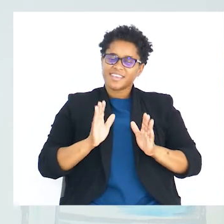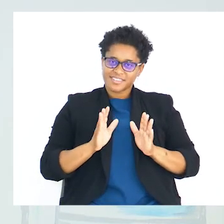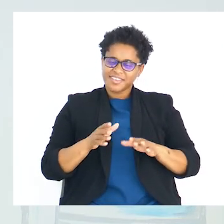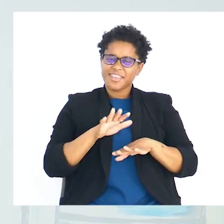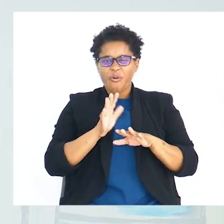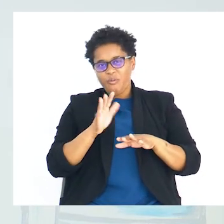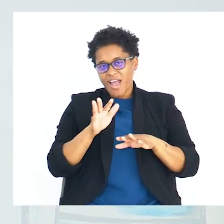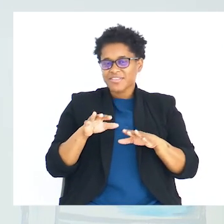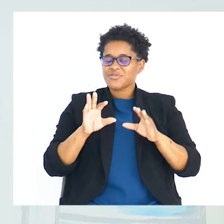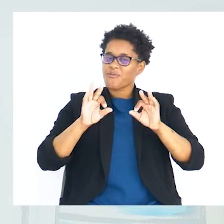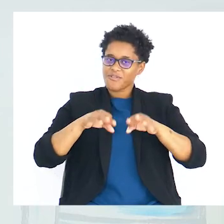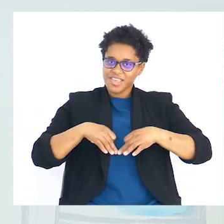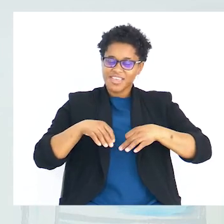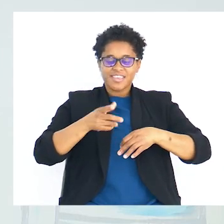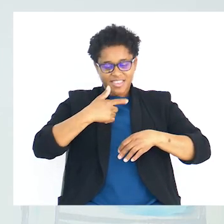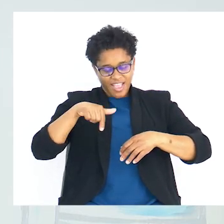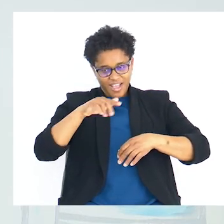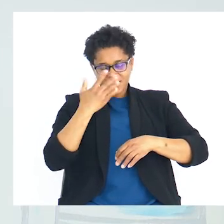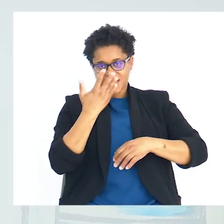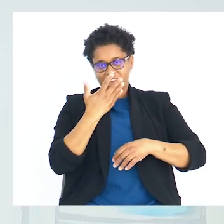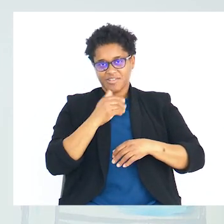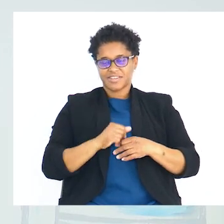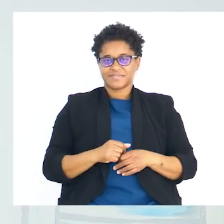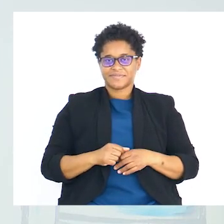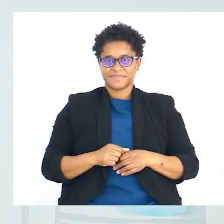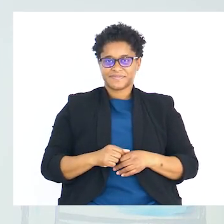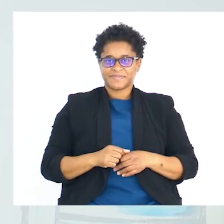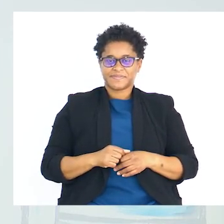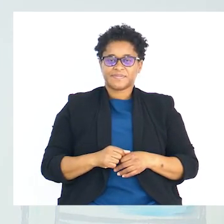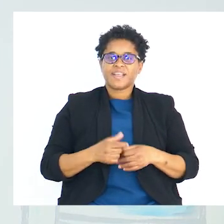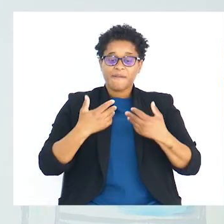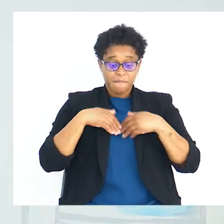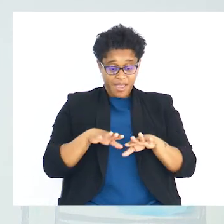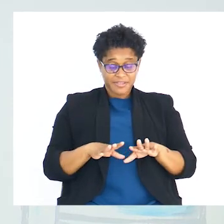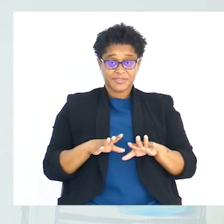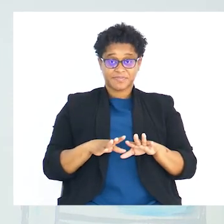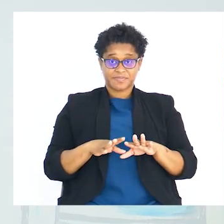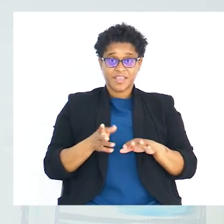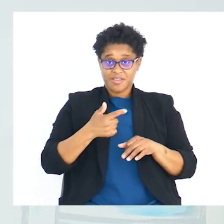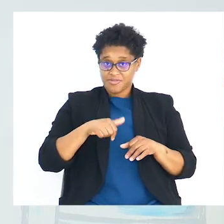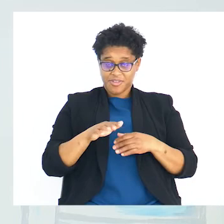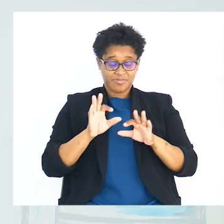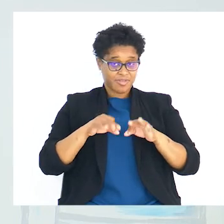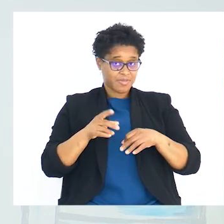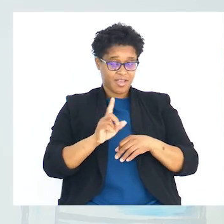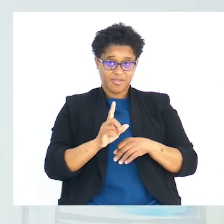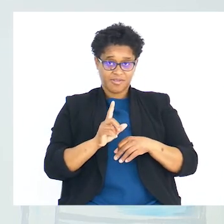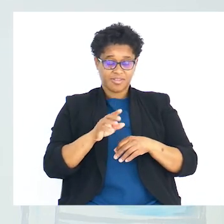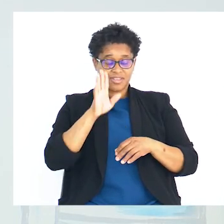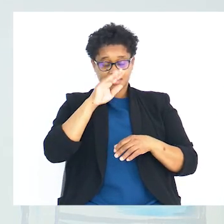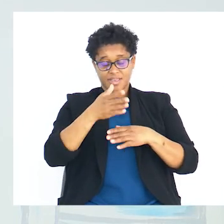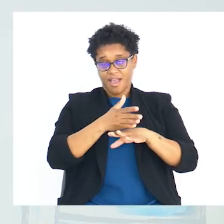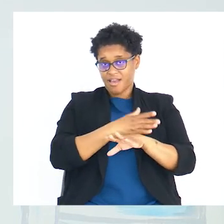estamos quase no final da nossa aula. Mas nós não vamos terminar sem